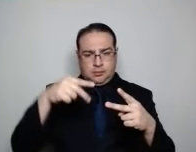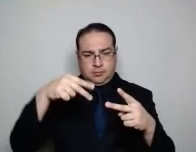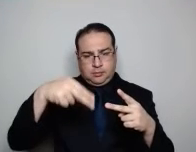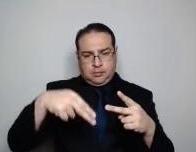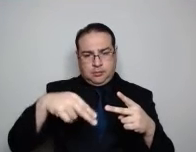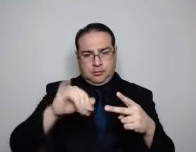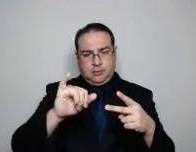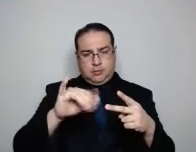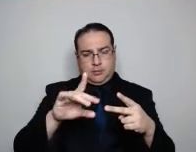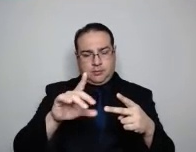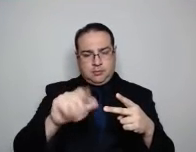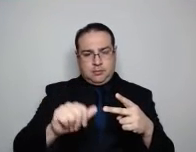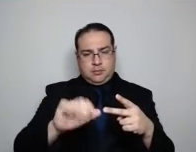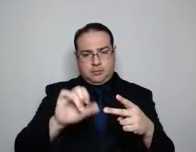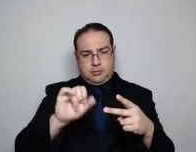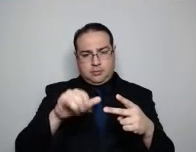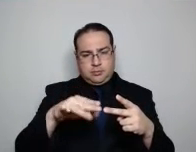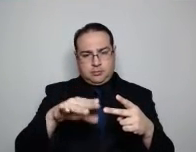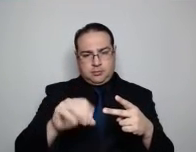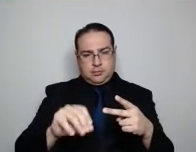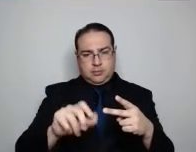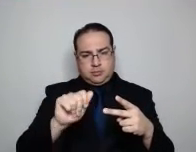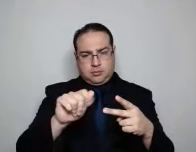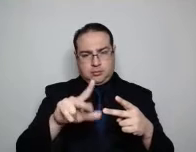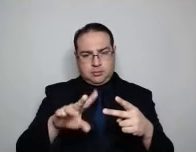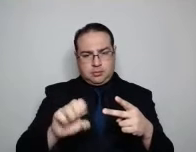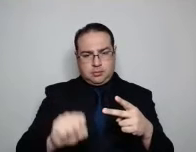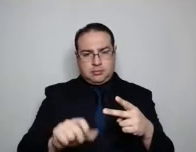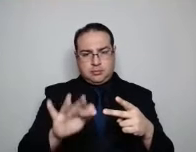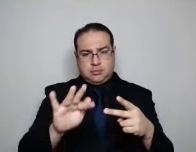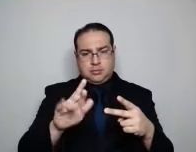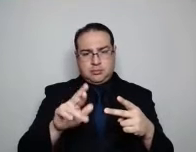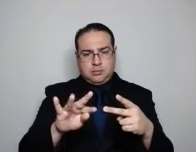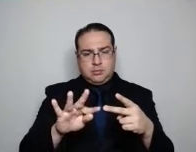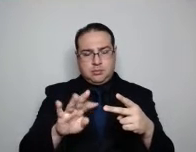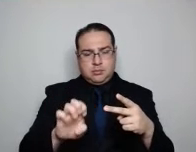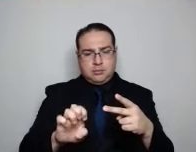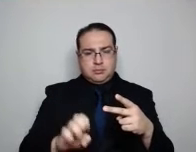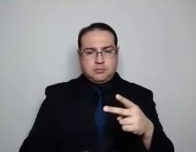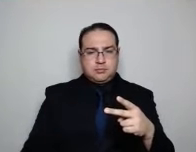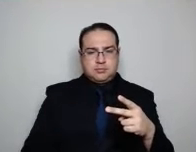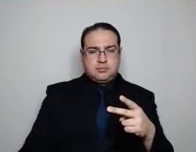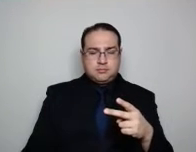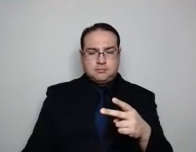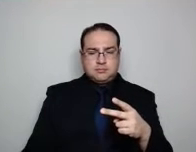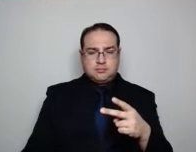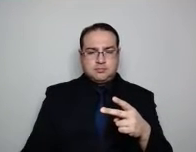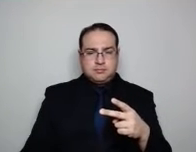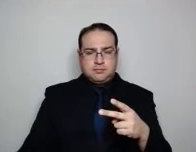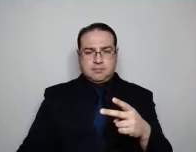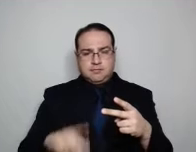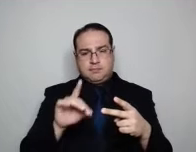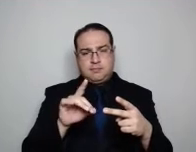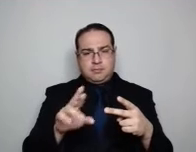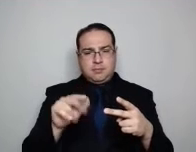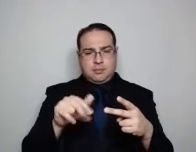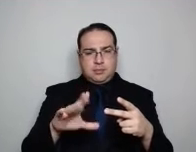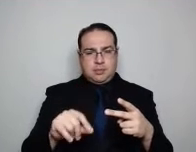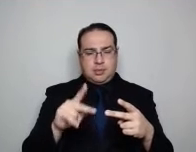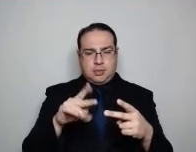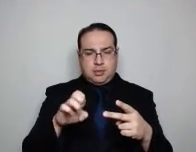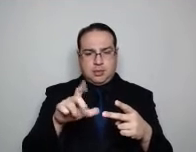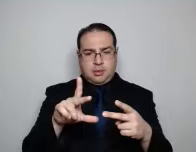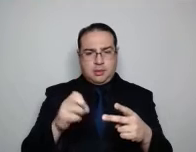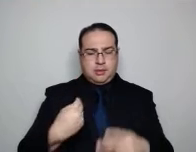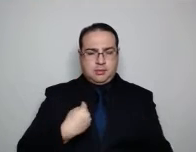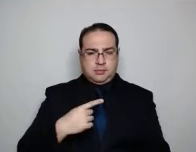Forte. Doutor Mauro Kerli Nogueira, está presente? Presente, excelência. Estou aqui. Mas esse aqui também